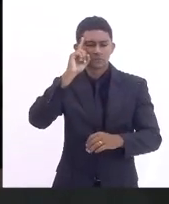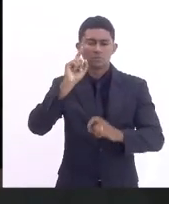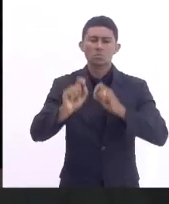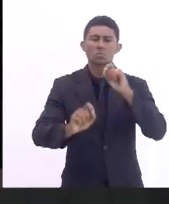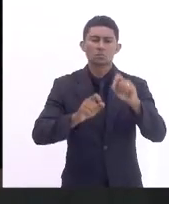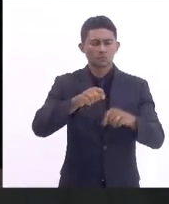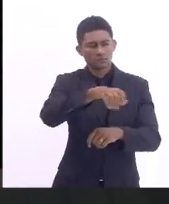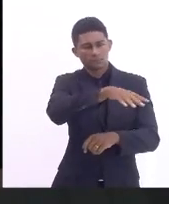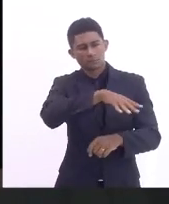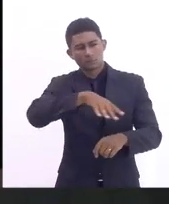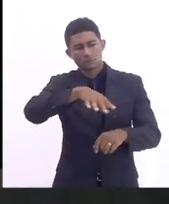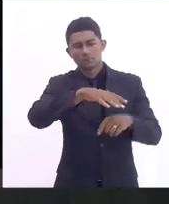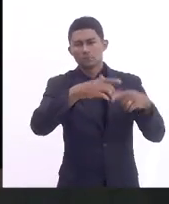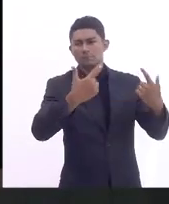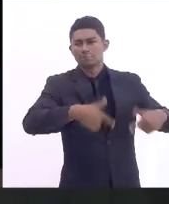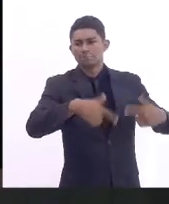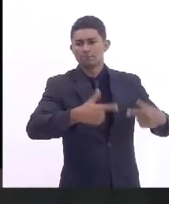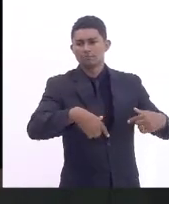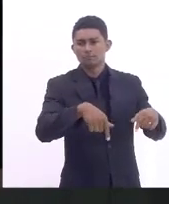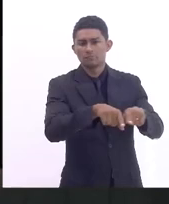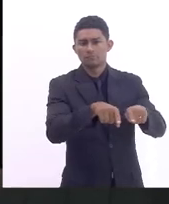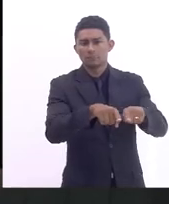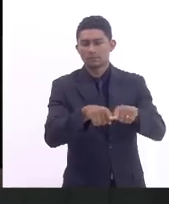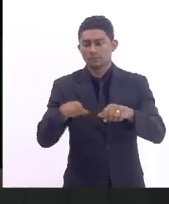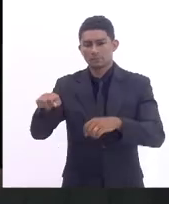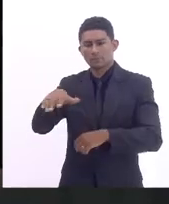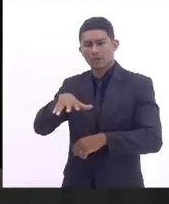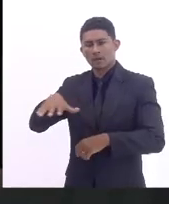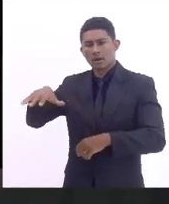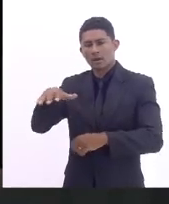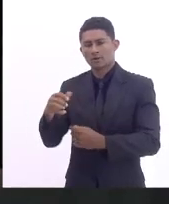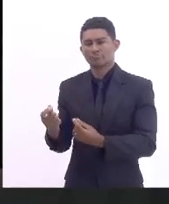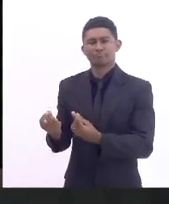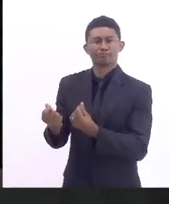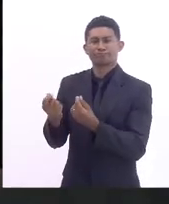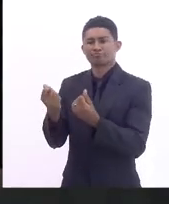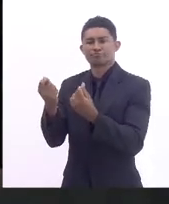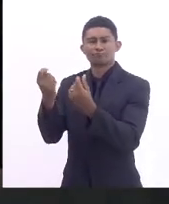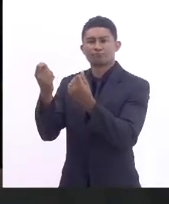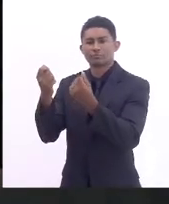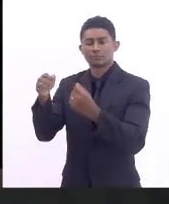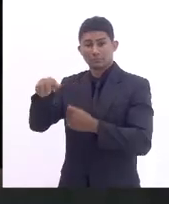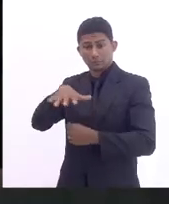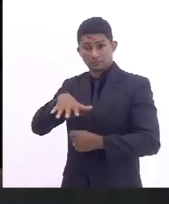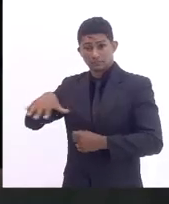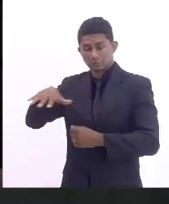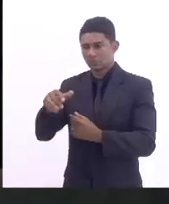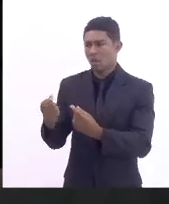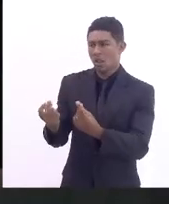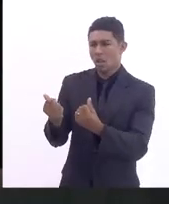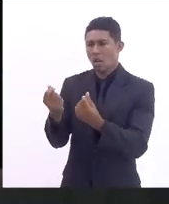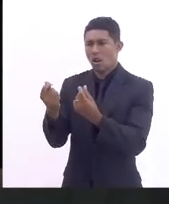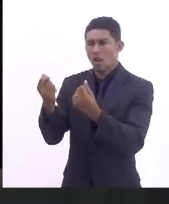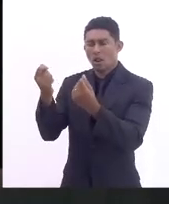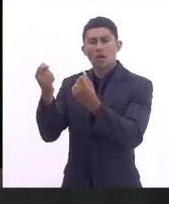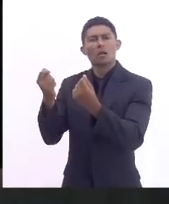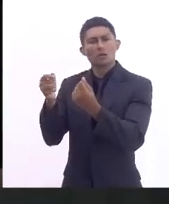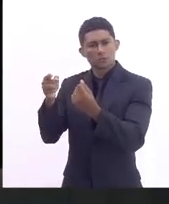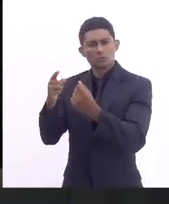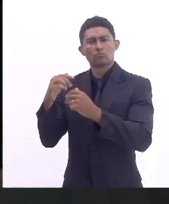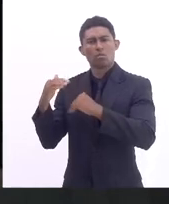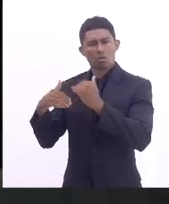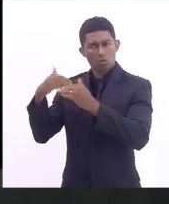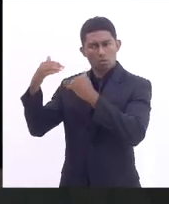mundo do trabalho e o mundo do capital e o mundo do Capital tem avançado ruim e